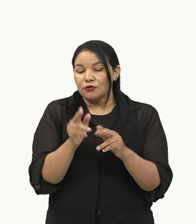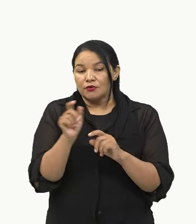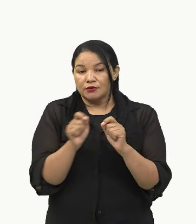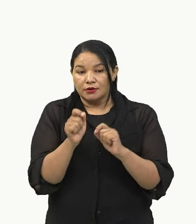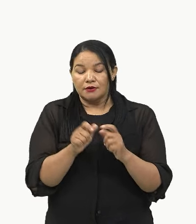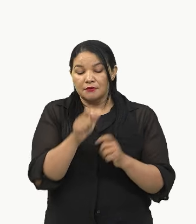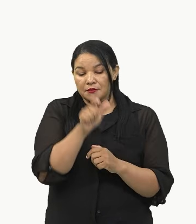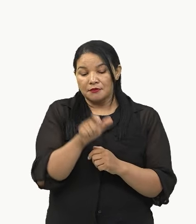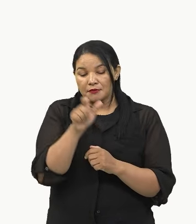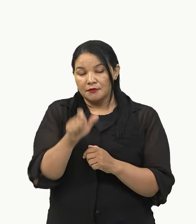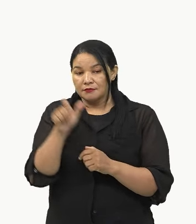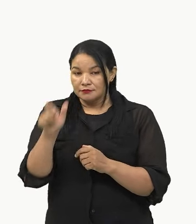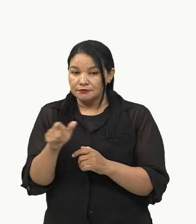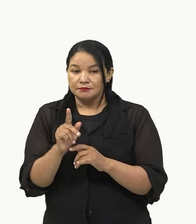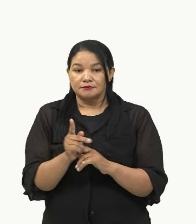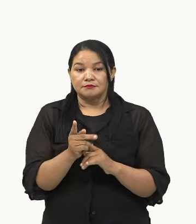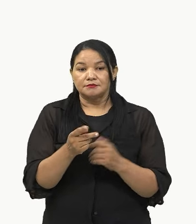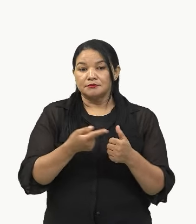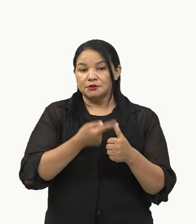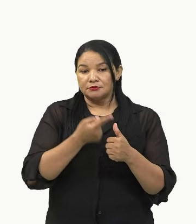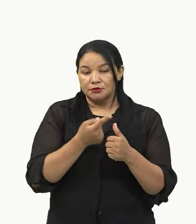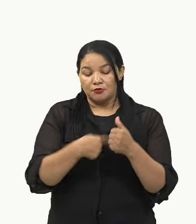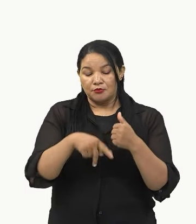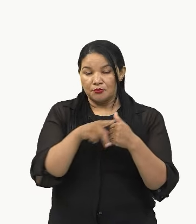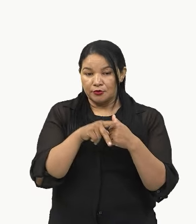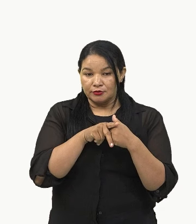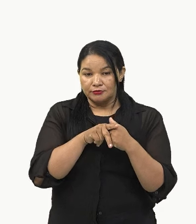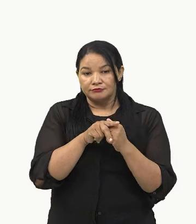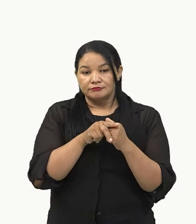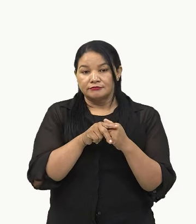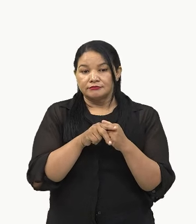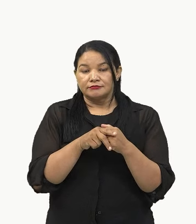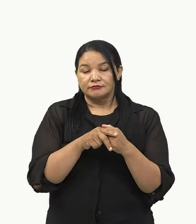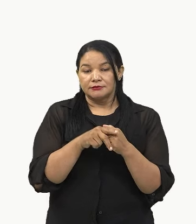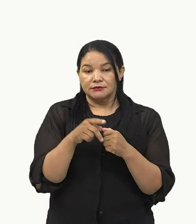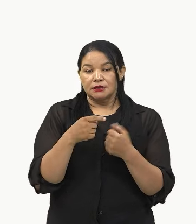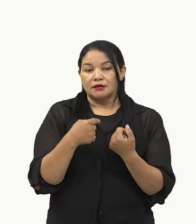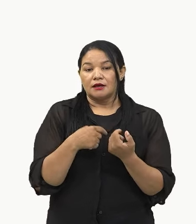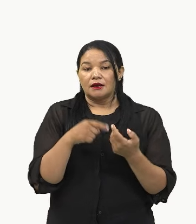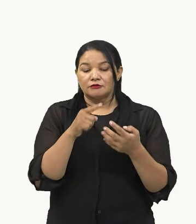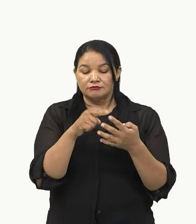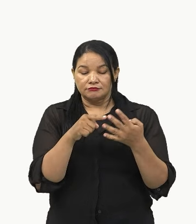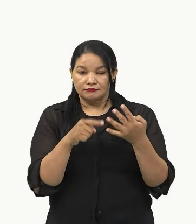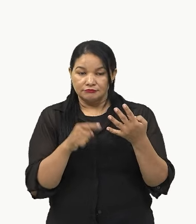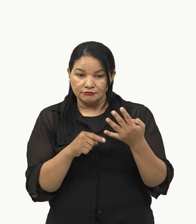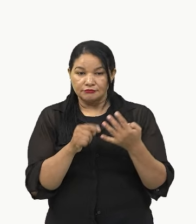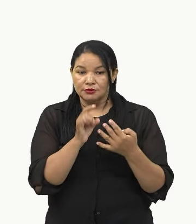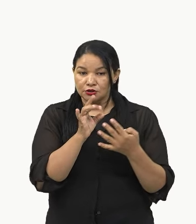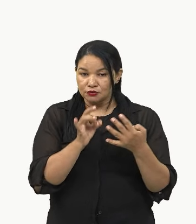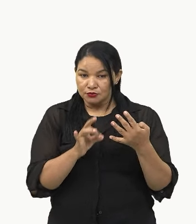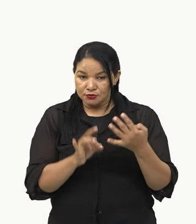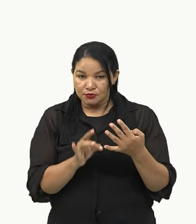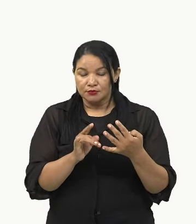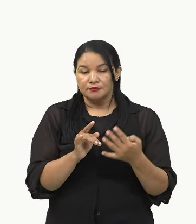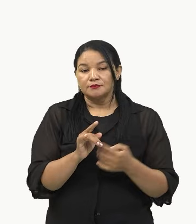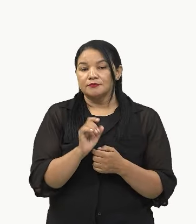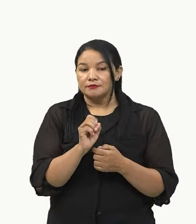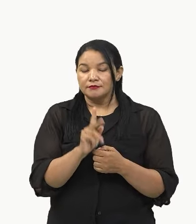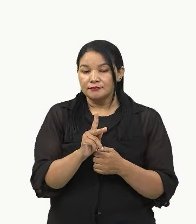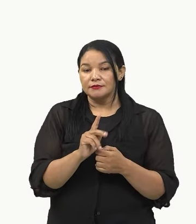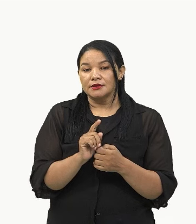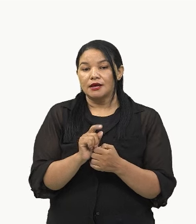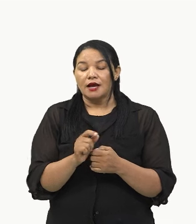já tem, que são os nossos pronomes pessoais, yo, tu, ele, usted, nosotros, vosotros, ellos, ustedes. E